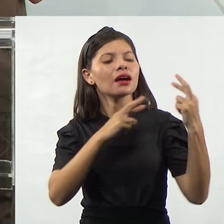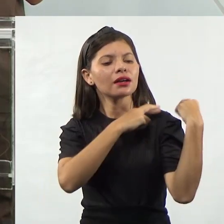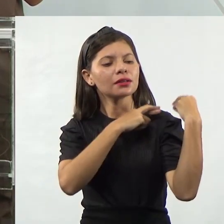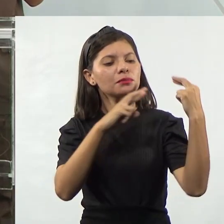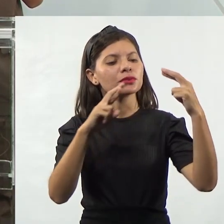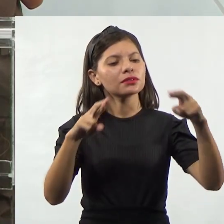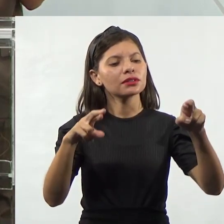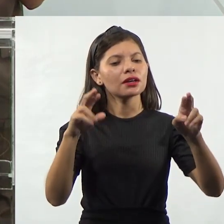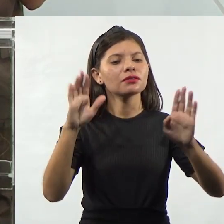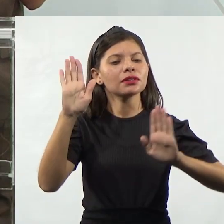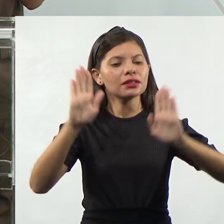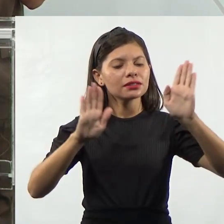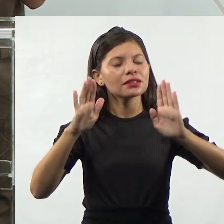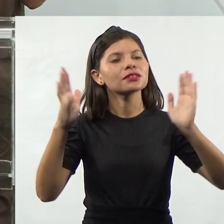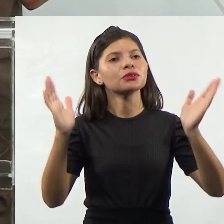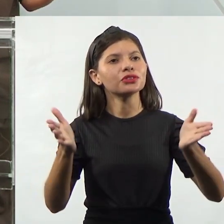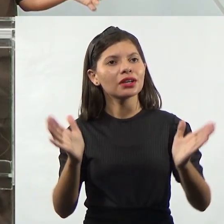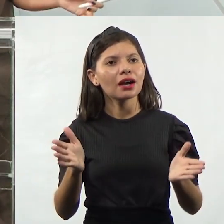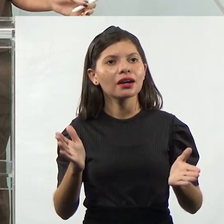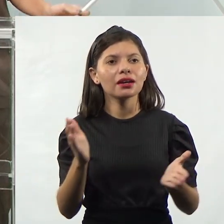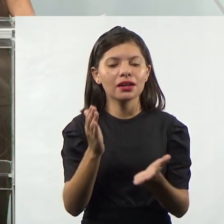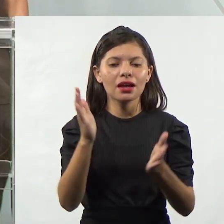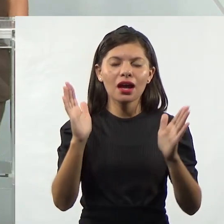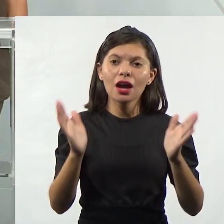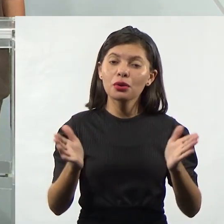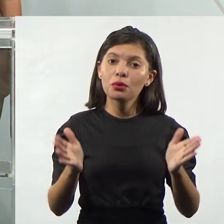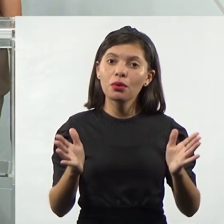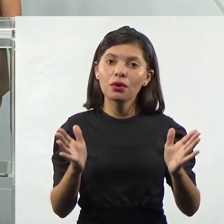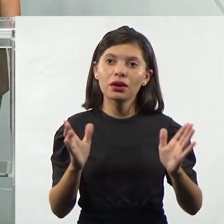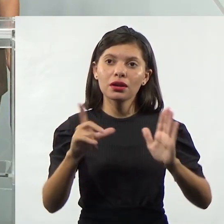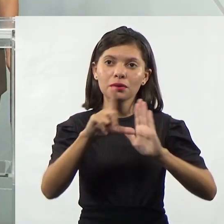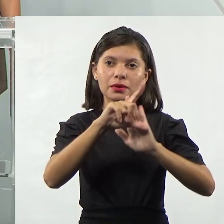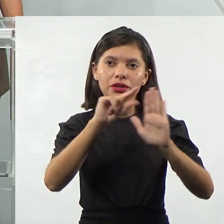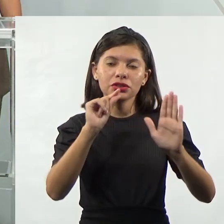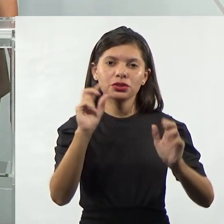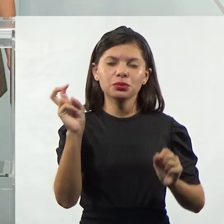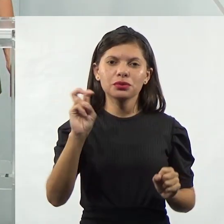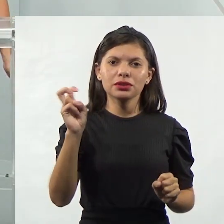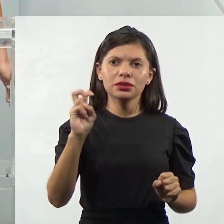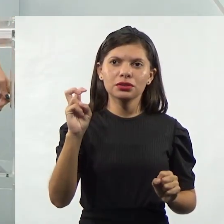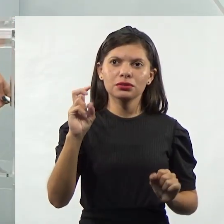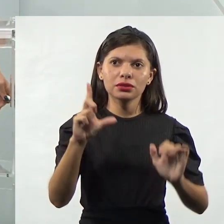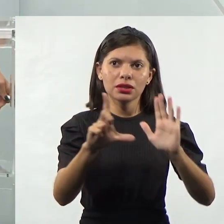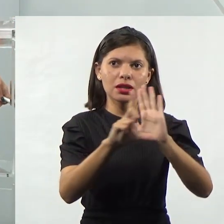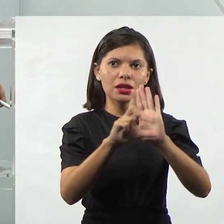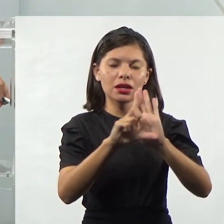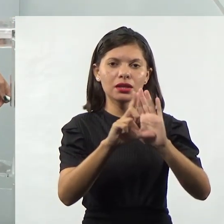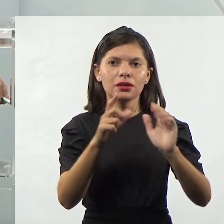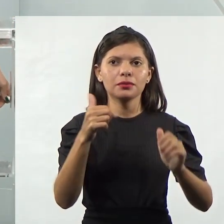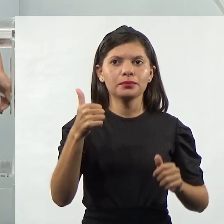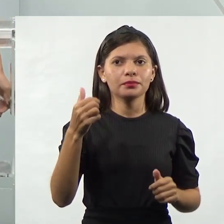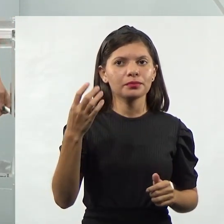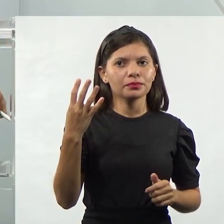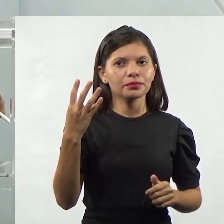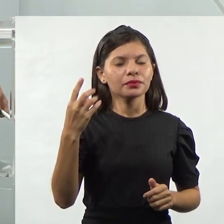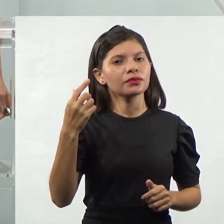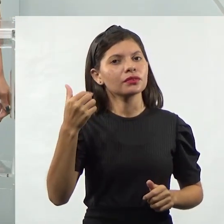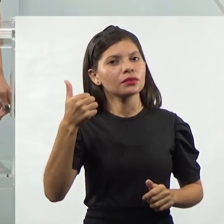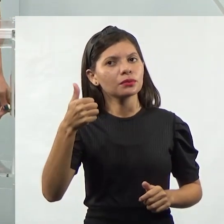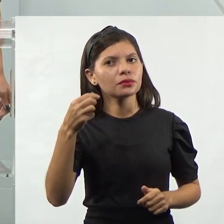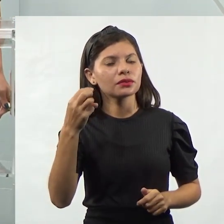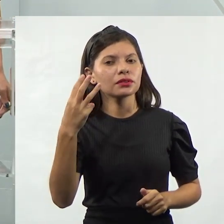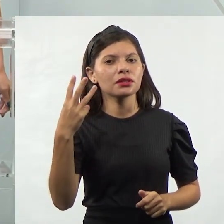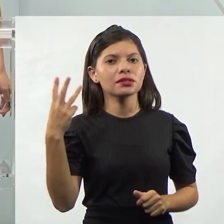e quem é o responsável pela licitação, agora a gente vai para o artigo 5º da Lei 14.133, caminhando